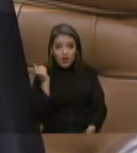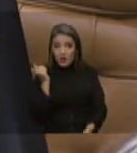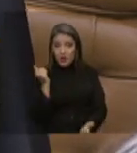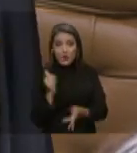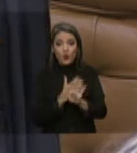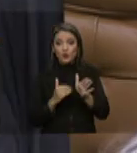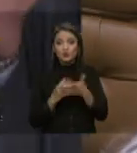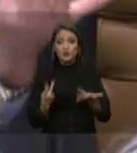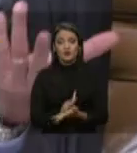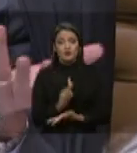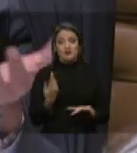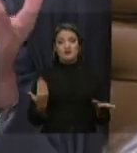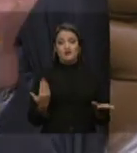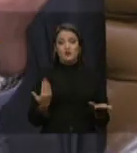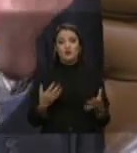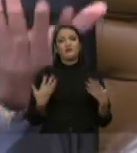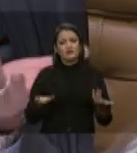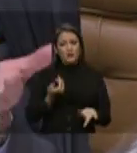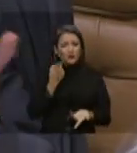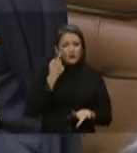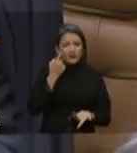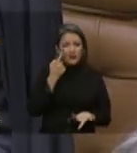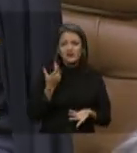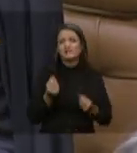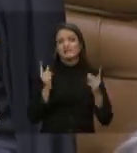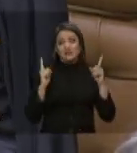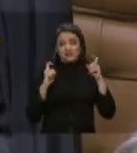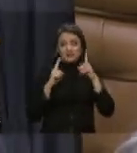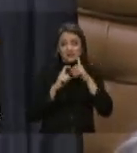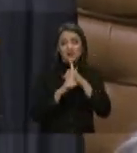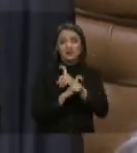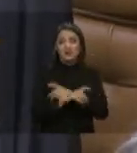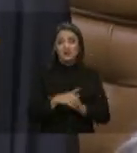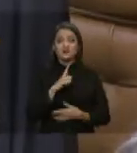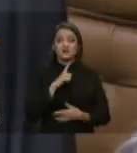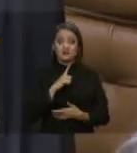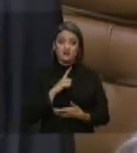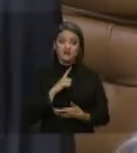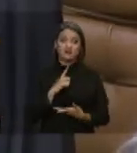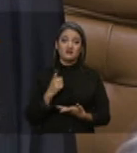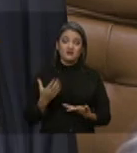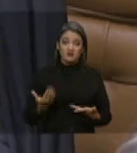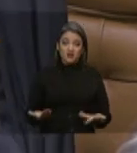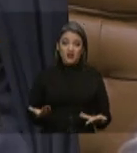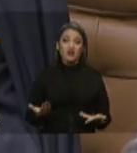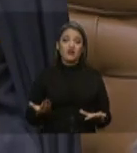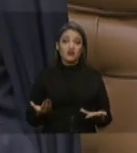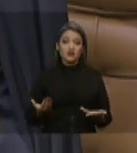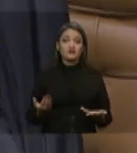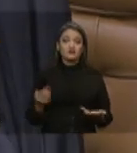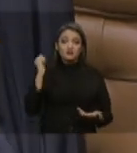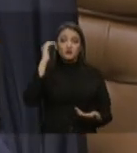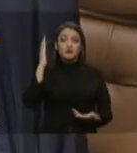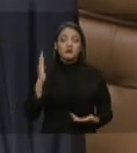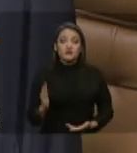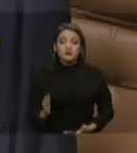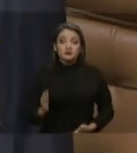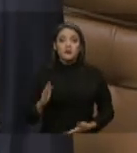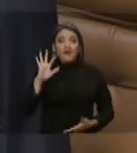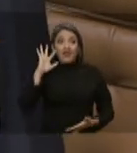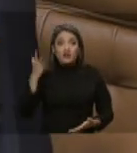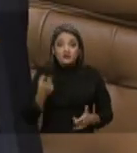ilícito veja portanto as dificuldades né que o Estado Nacional territorial tem de